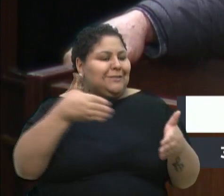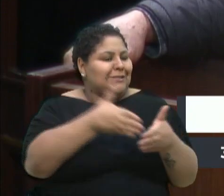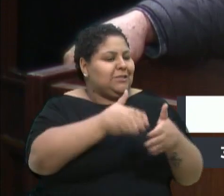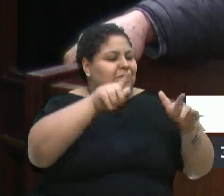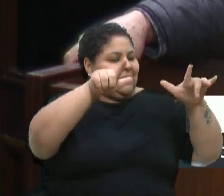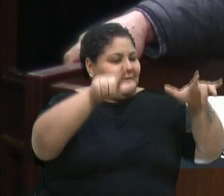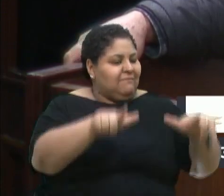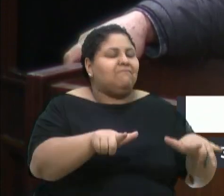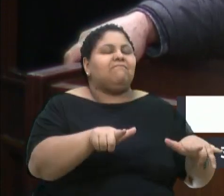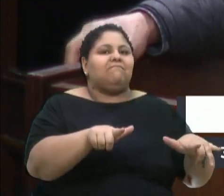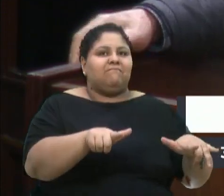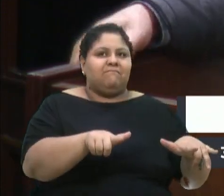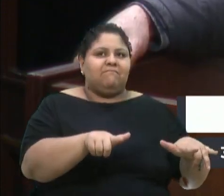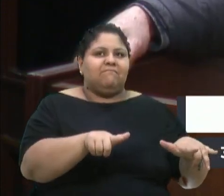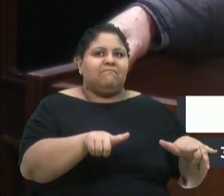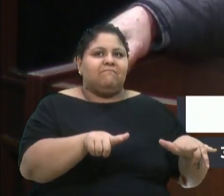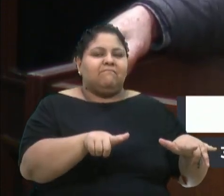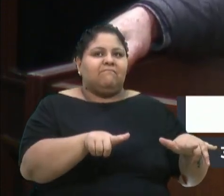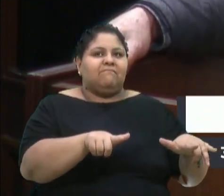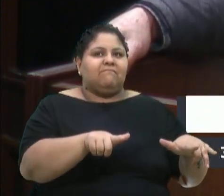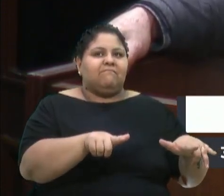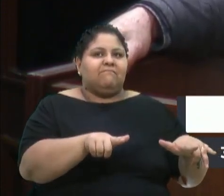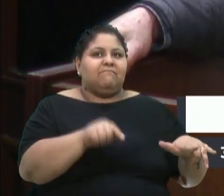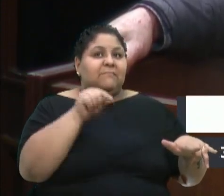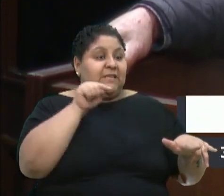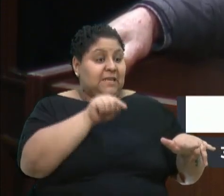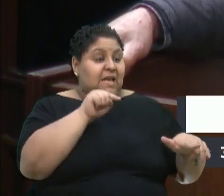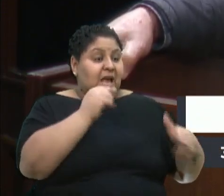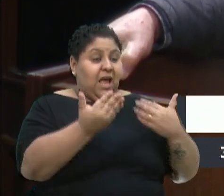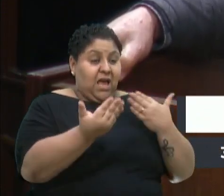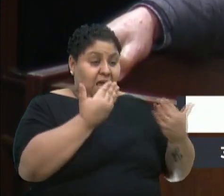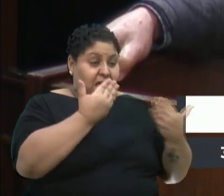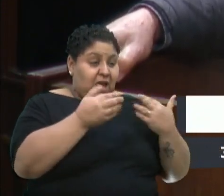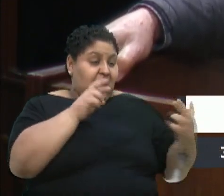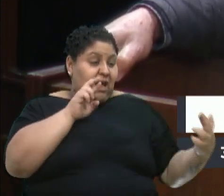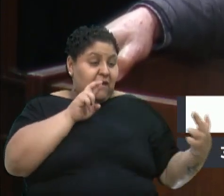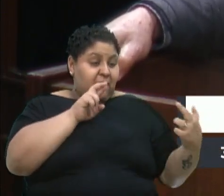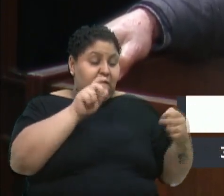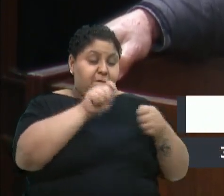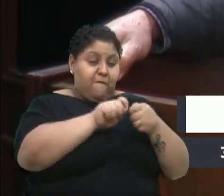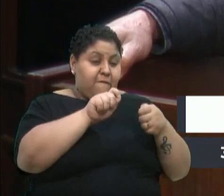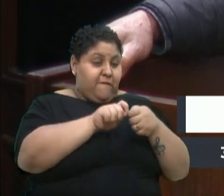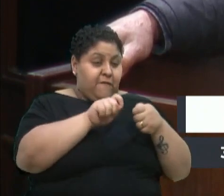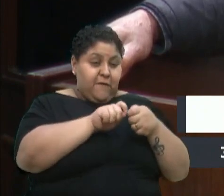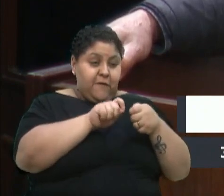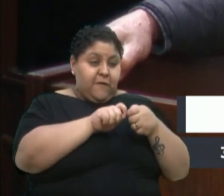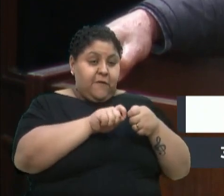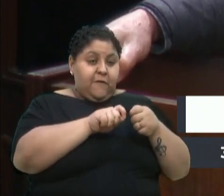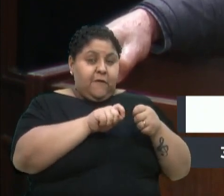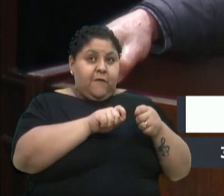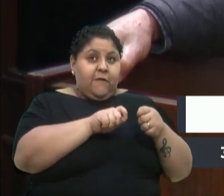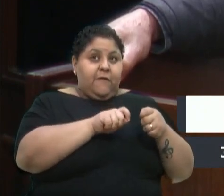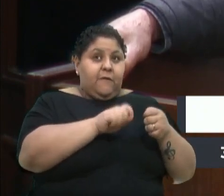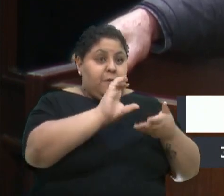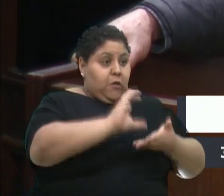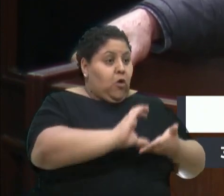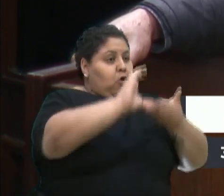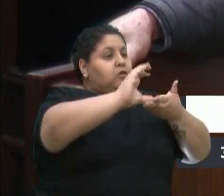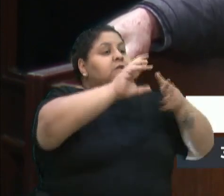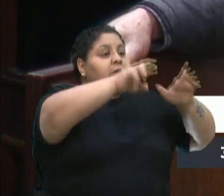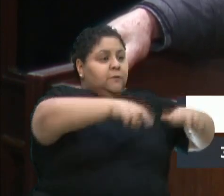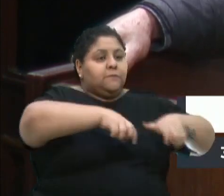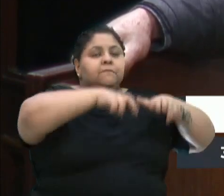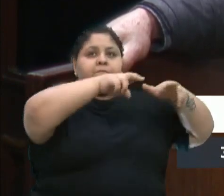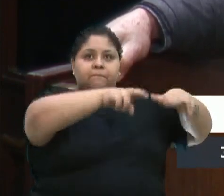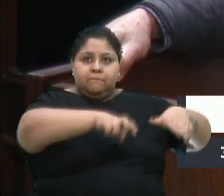propriedade, que essa avaliação seja feita pelo, Conselho Rural, e